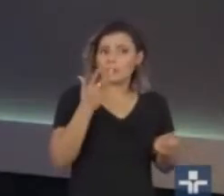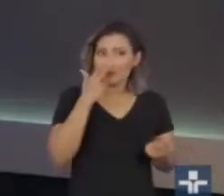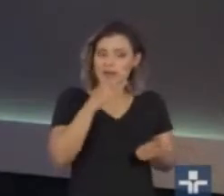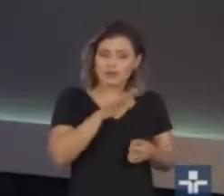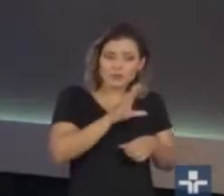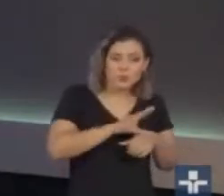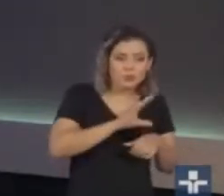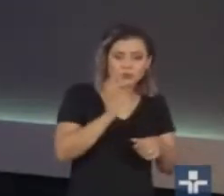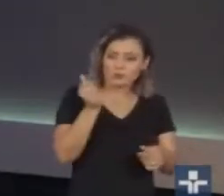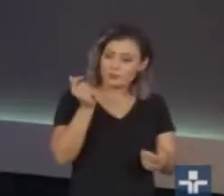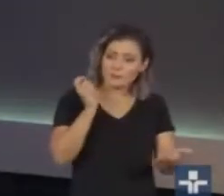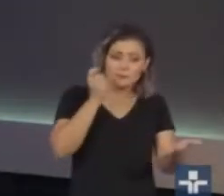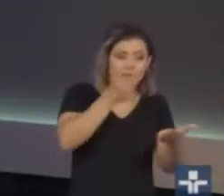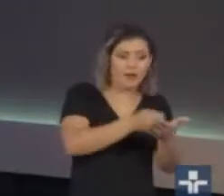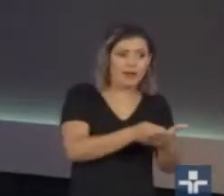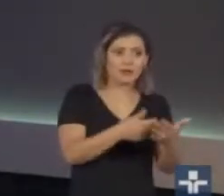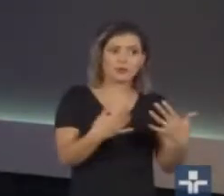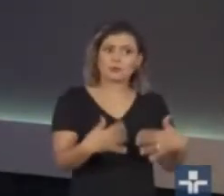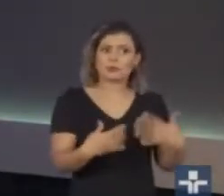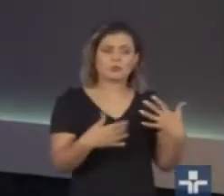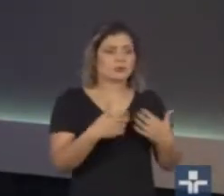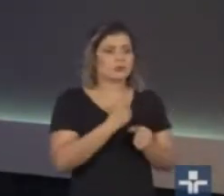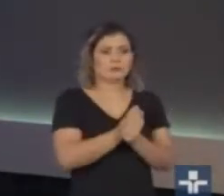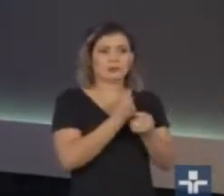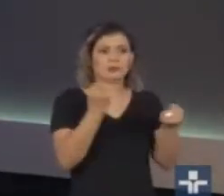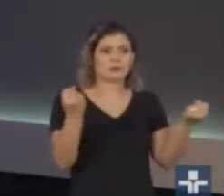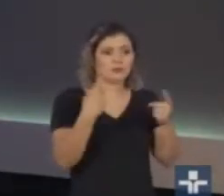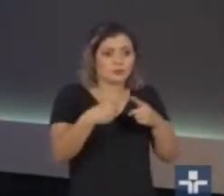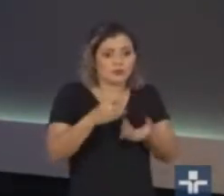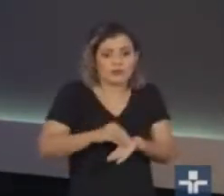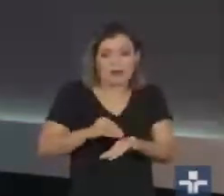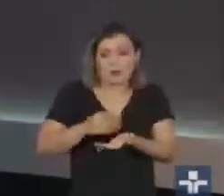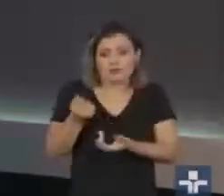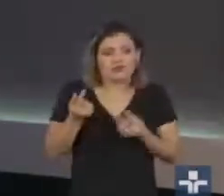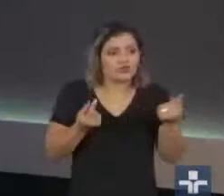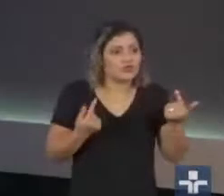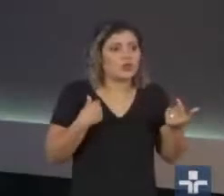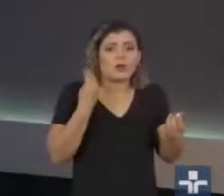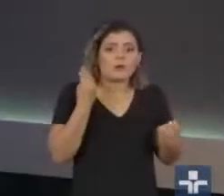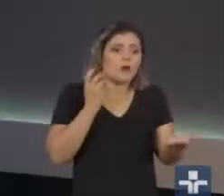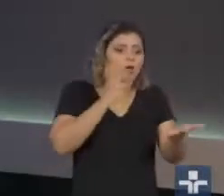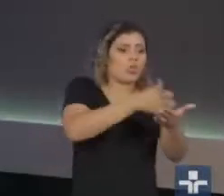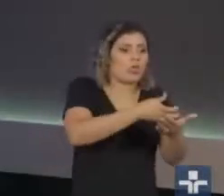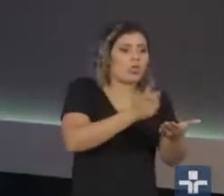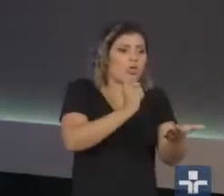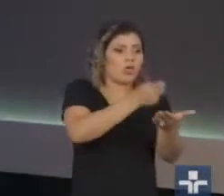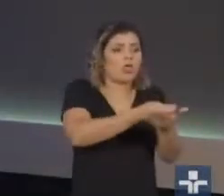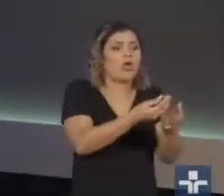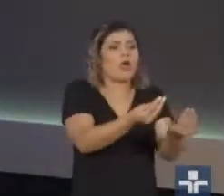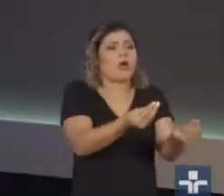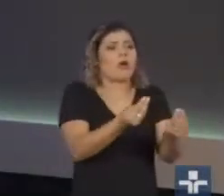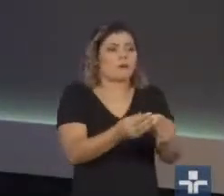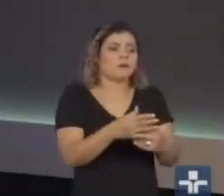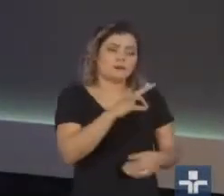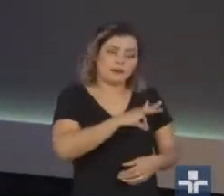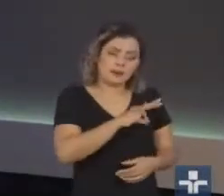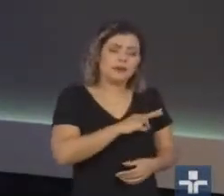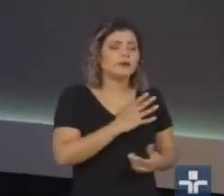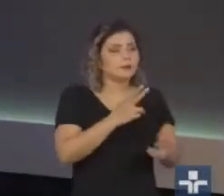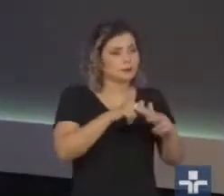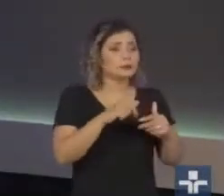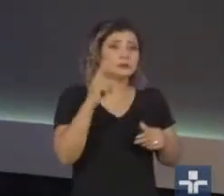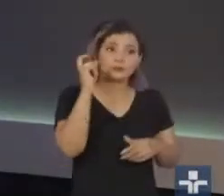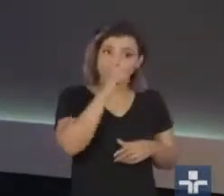neste curso fica completamente inviável pela falta de recursos, de salário e a impossibilidade de